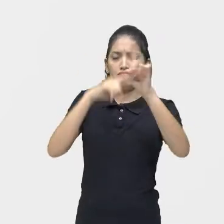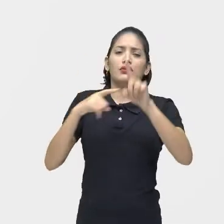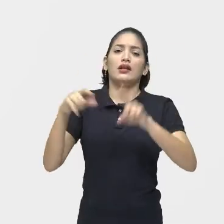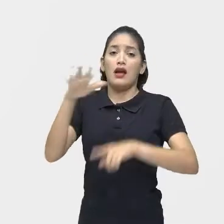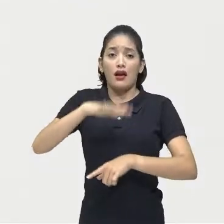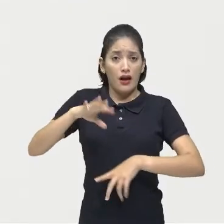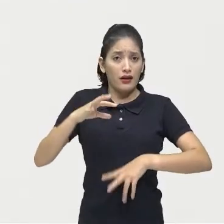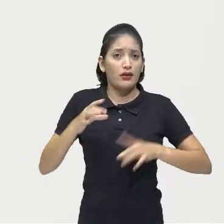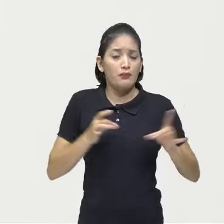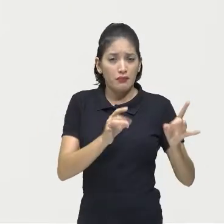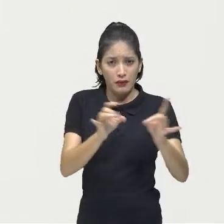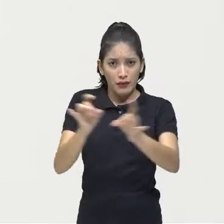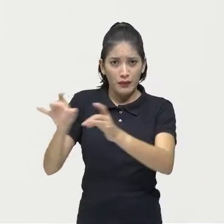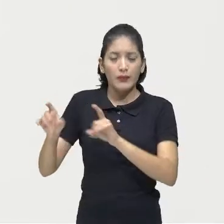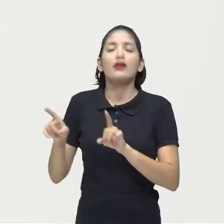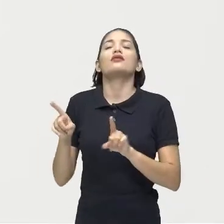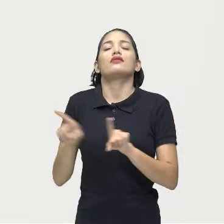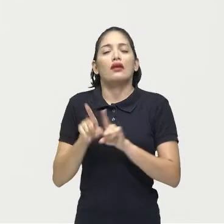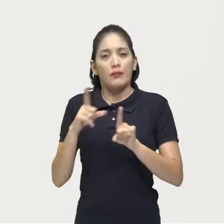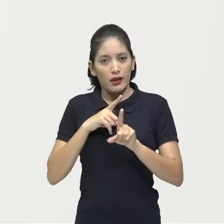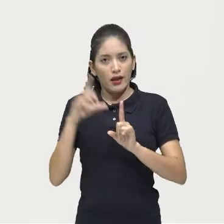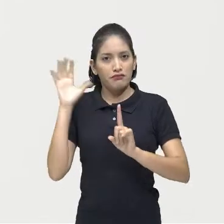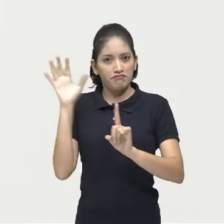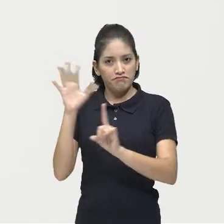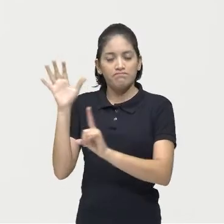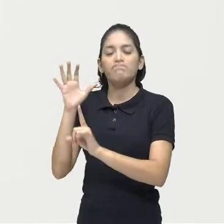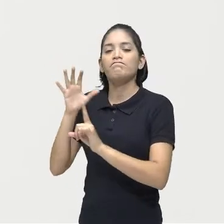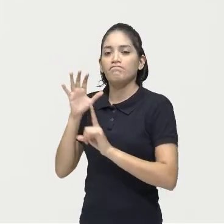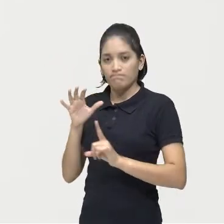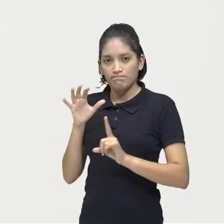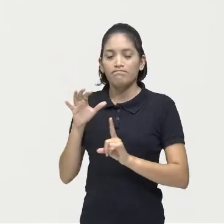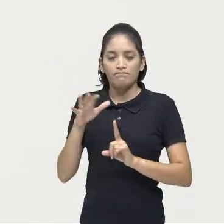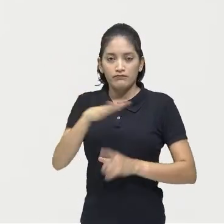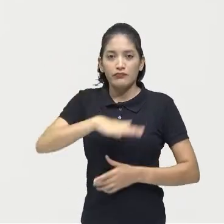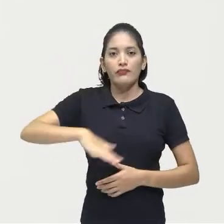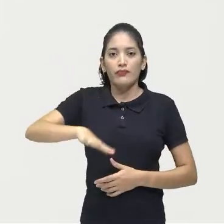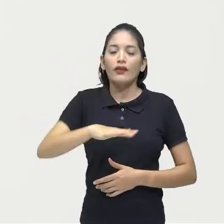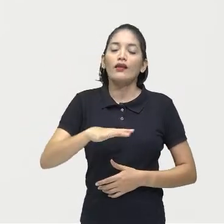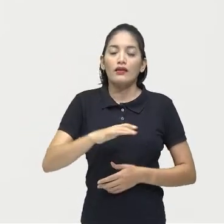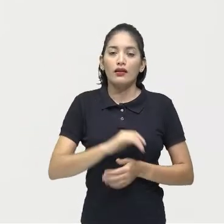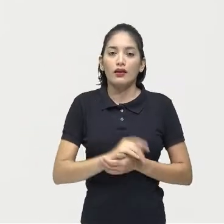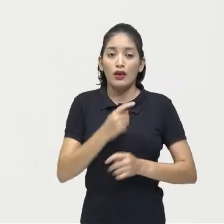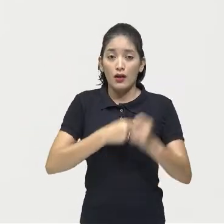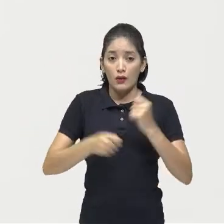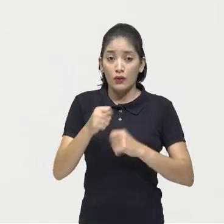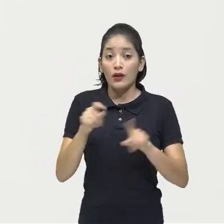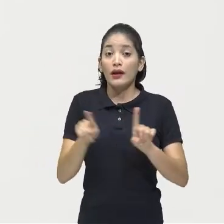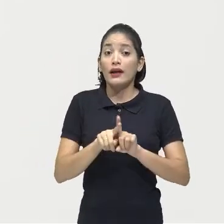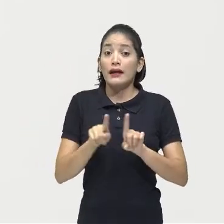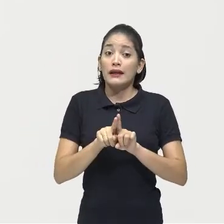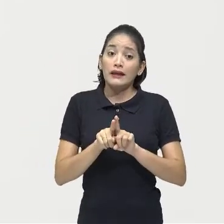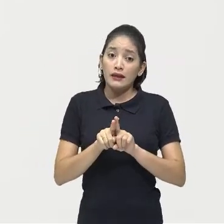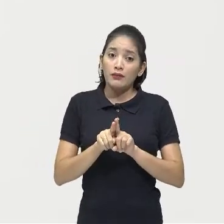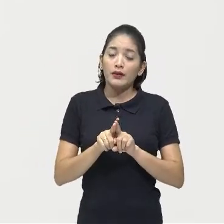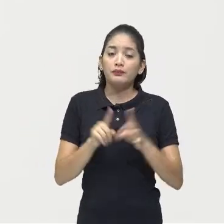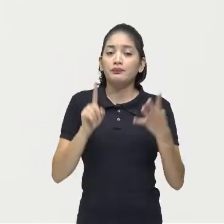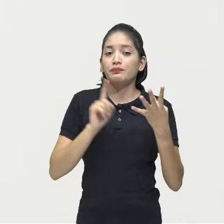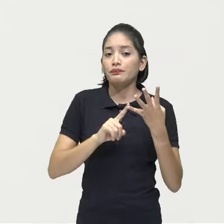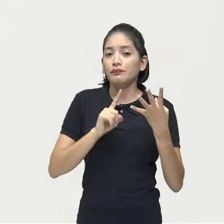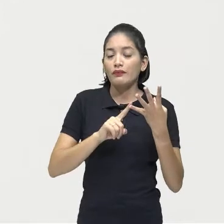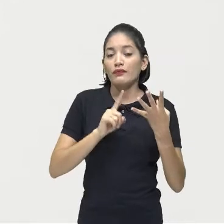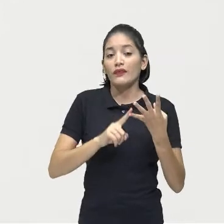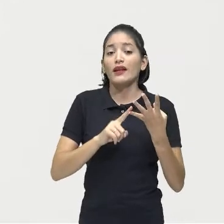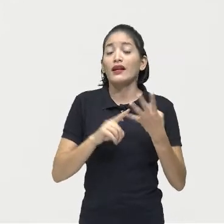também vai influenciar aí, né, nessa questão econômica. É a mais desenvolvida do continente, né, onde a